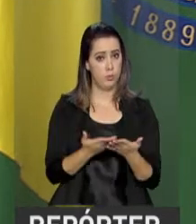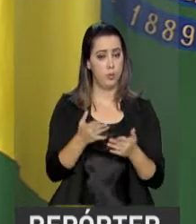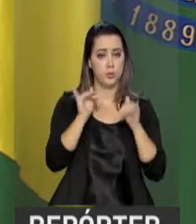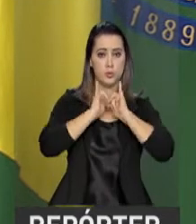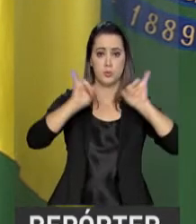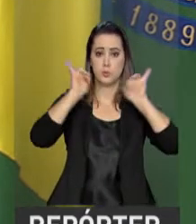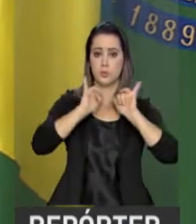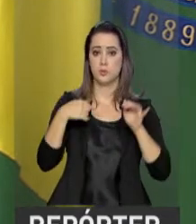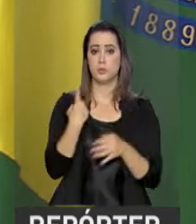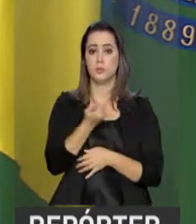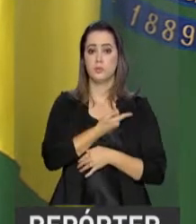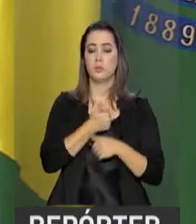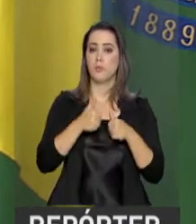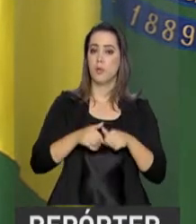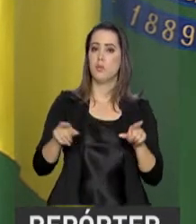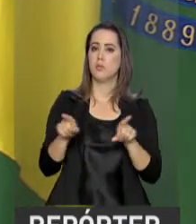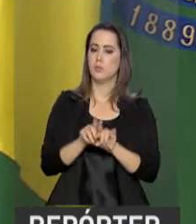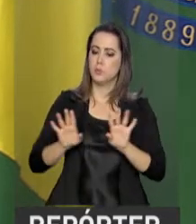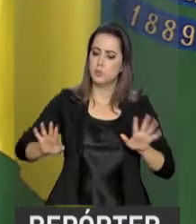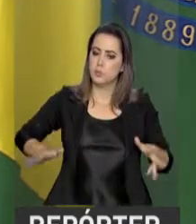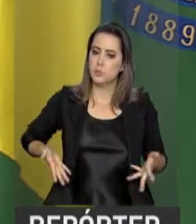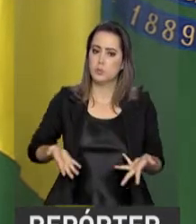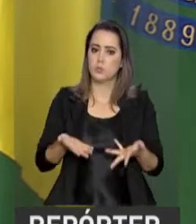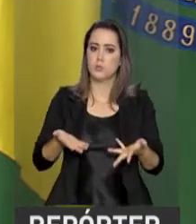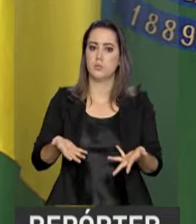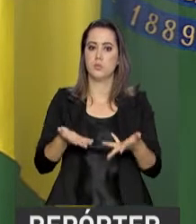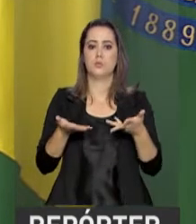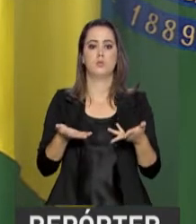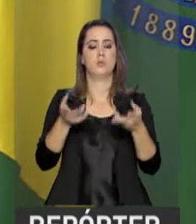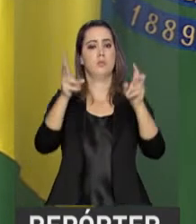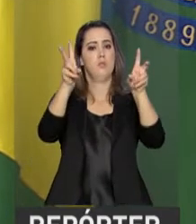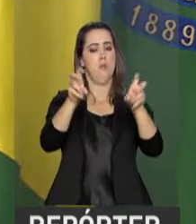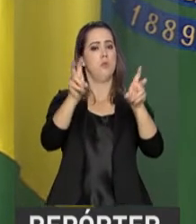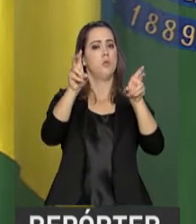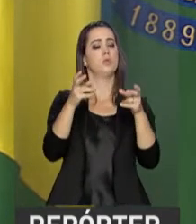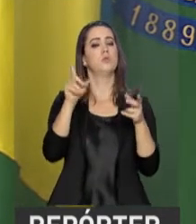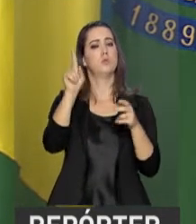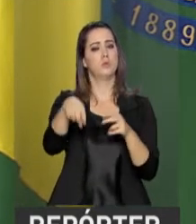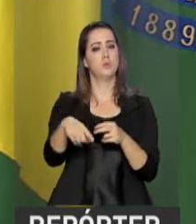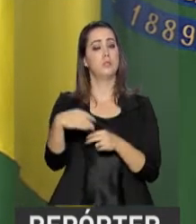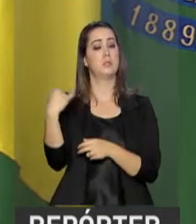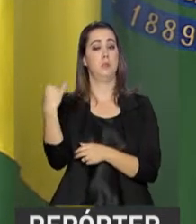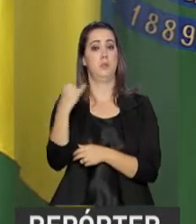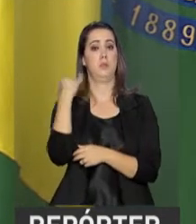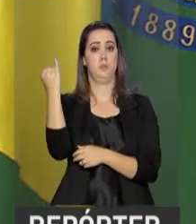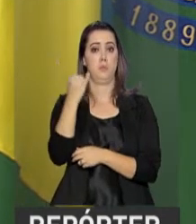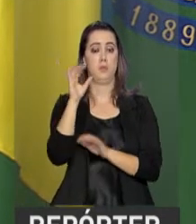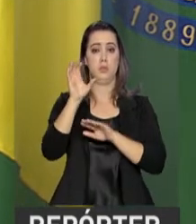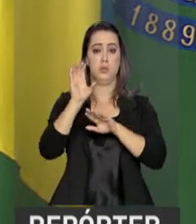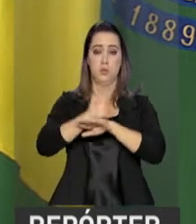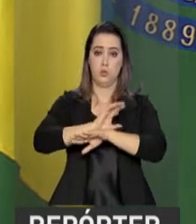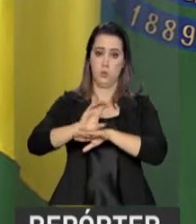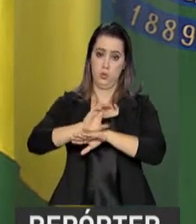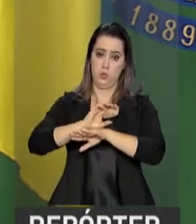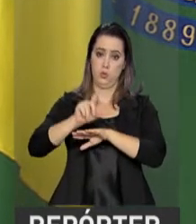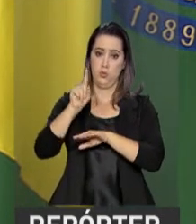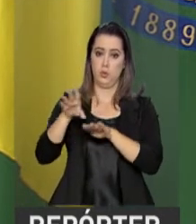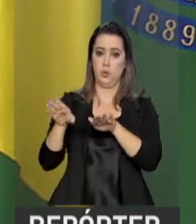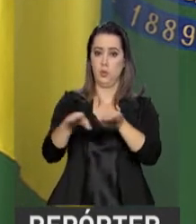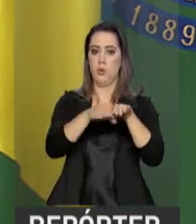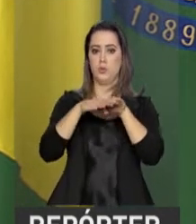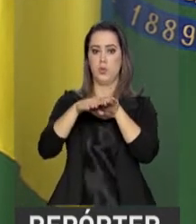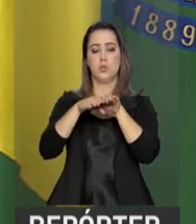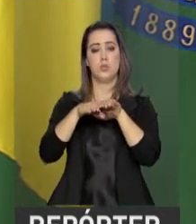anunciada, nós estamos também promovendo um tema que é um tema caro à Constituição brasileira, que é o tema da